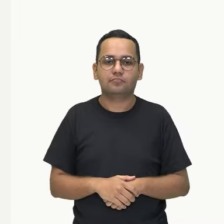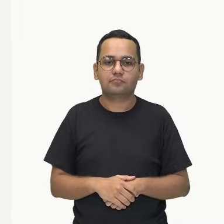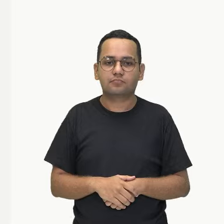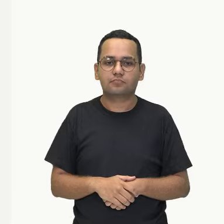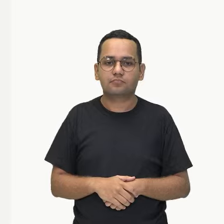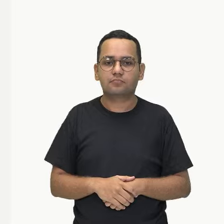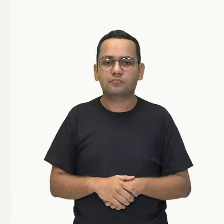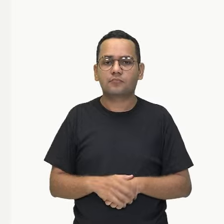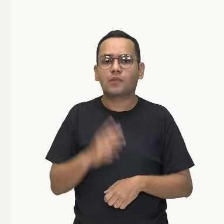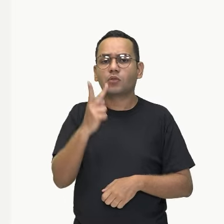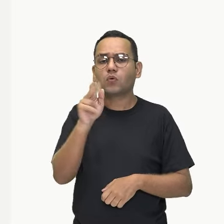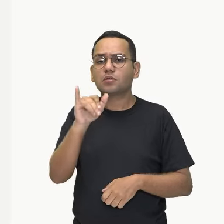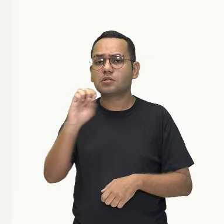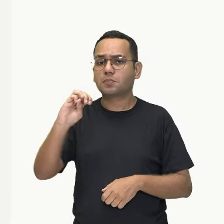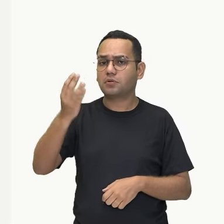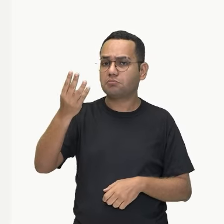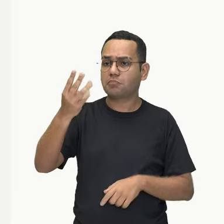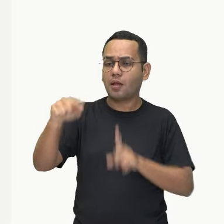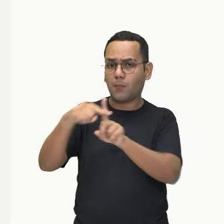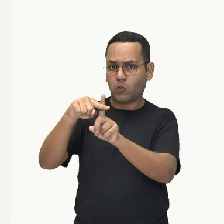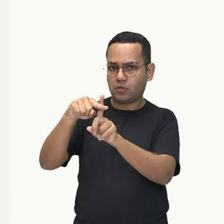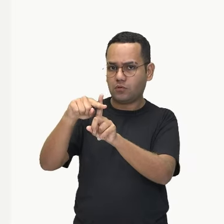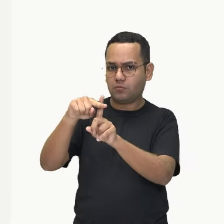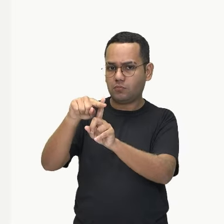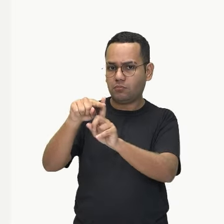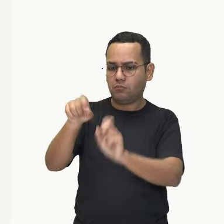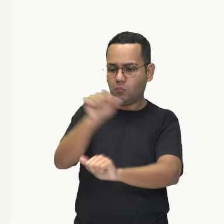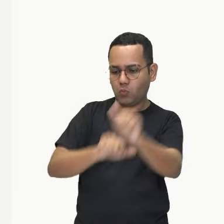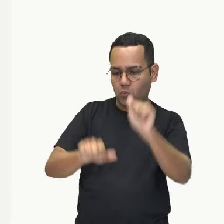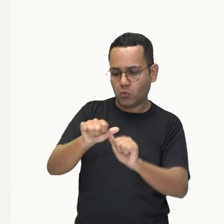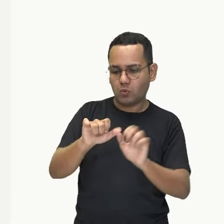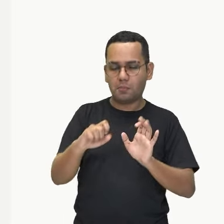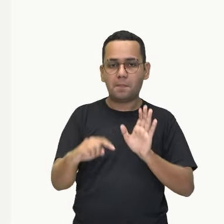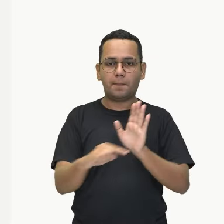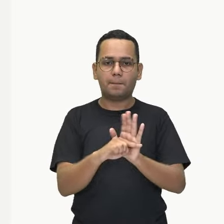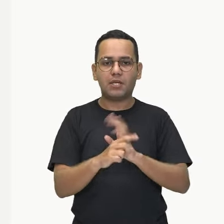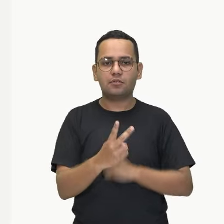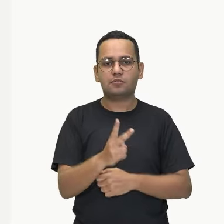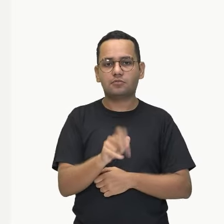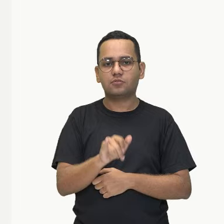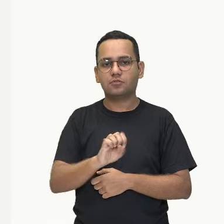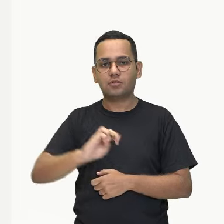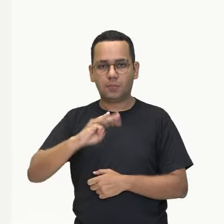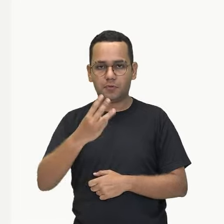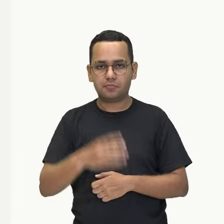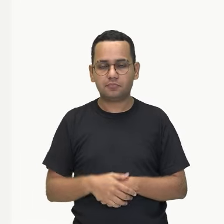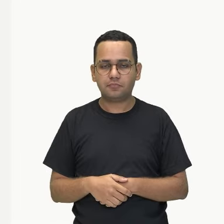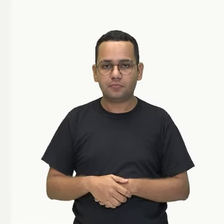Então, o 2y ao cubo, que era positivo, fica negativo.